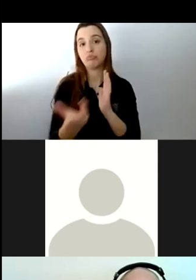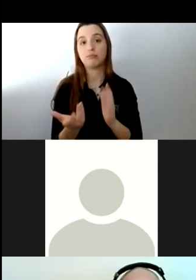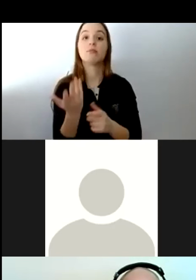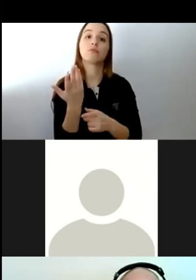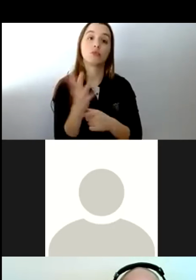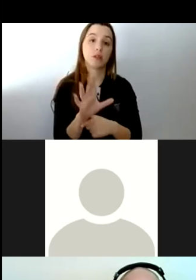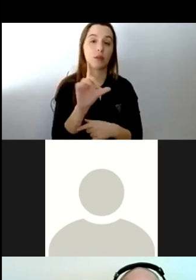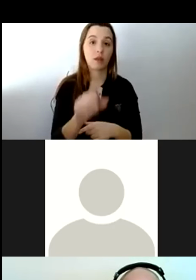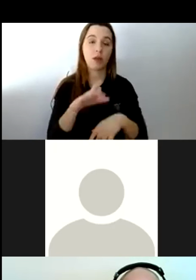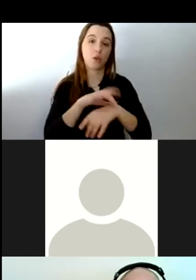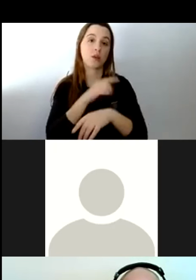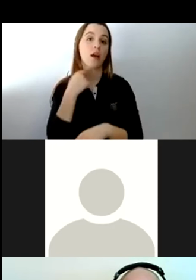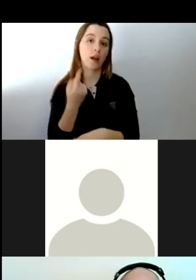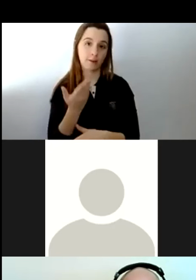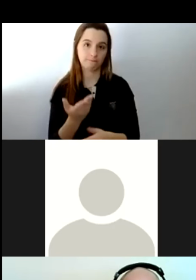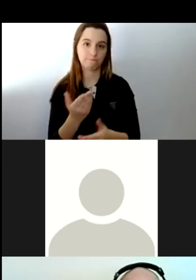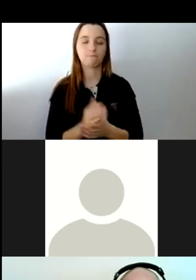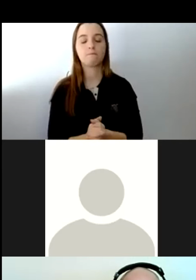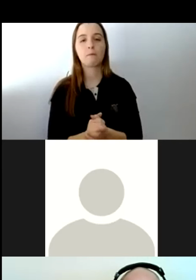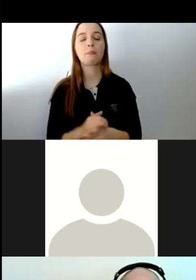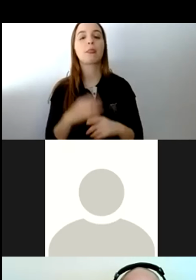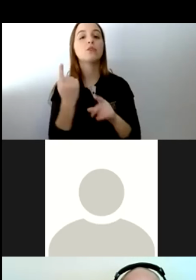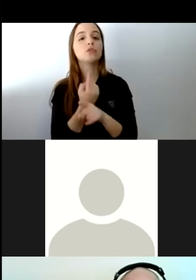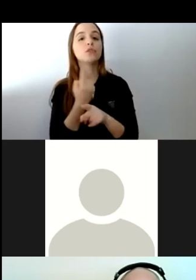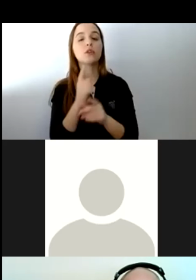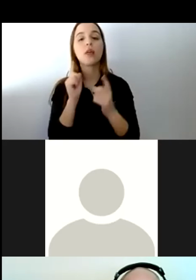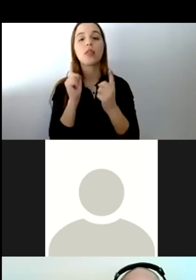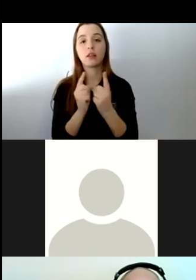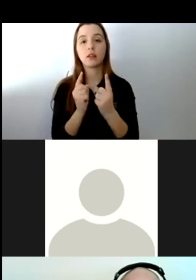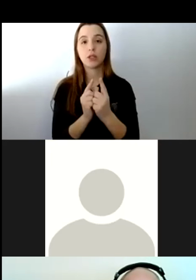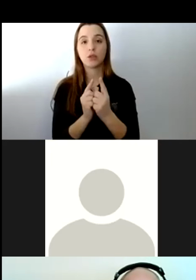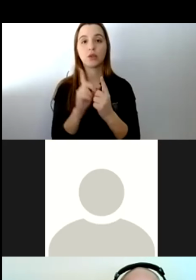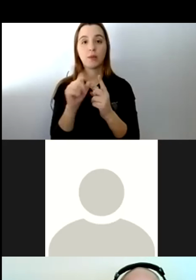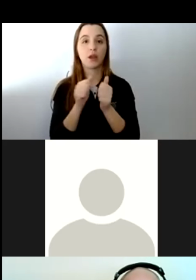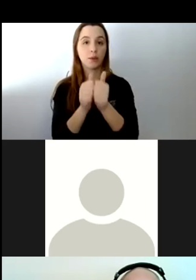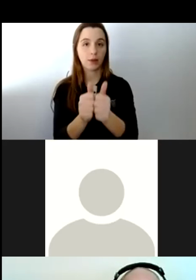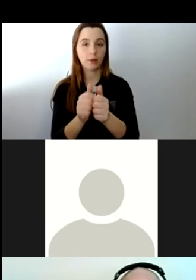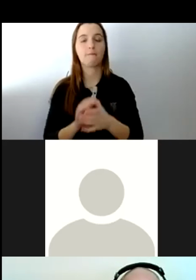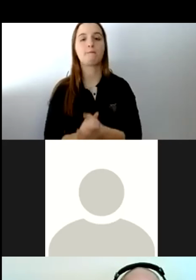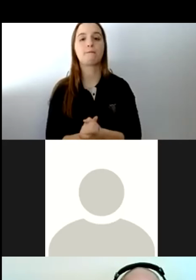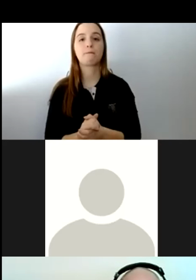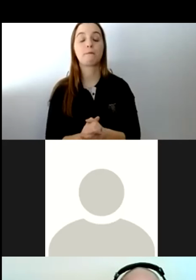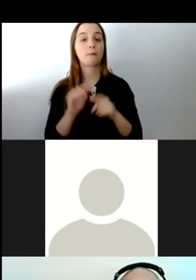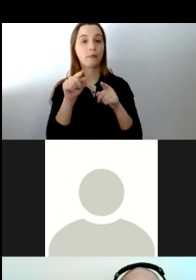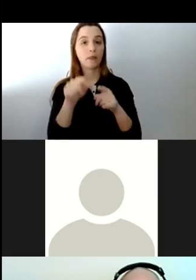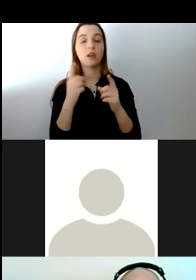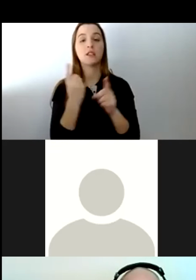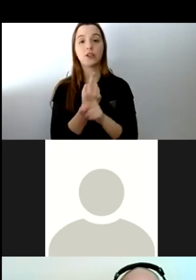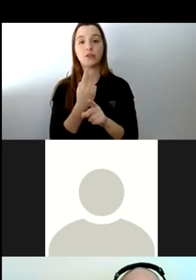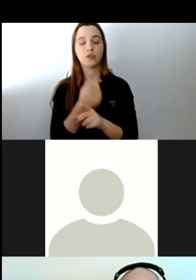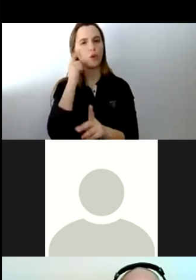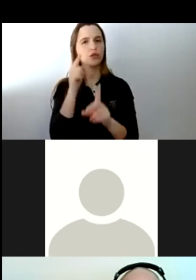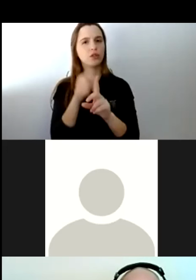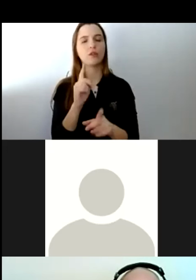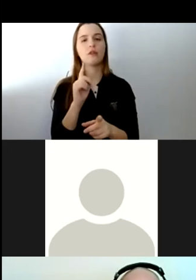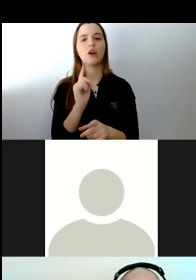raras. O serviço de atendimento e acompanhamento. Este serviço visa